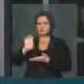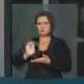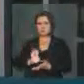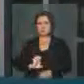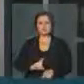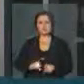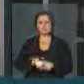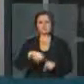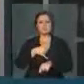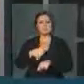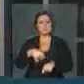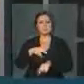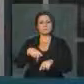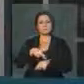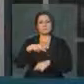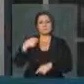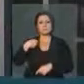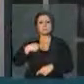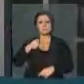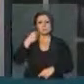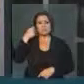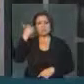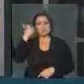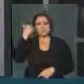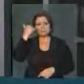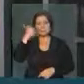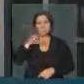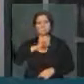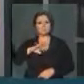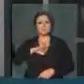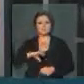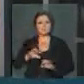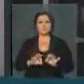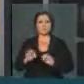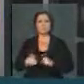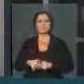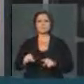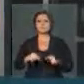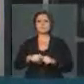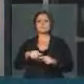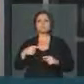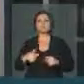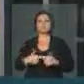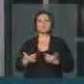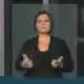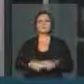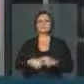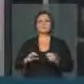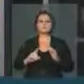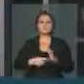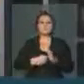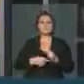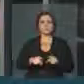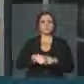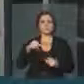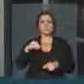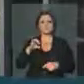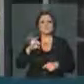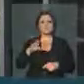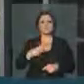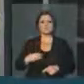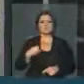como Espanha e Portugal abrangendo o universo de 27.000 pessoas beneficiadas até o momento entre os objetivos da mente